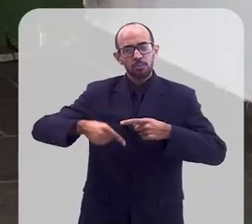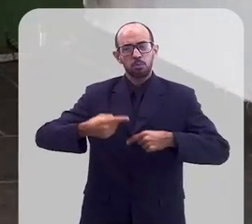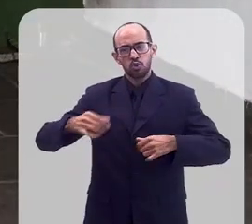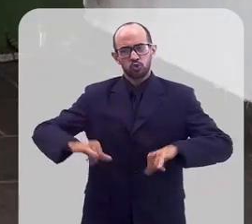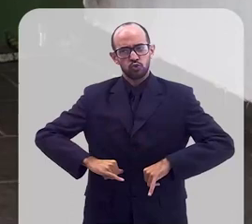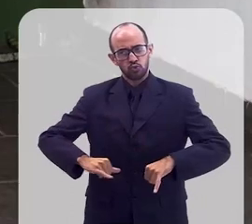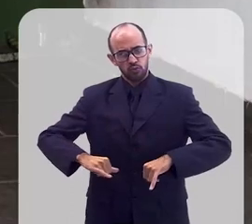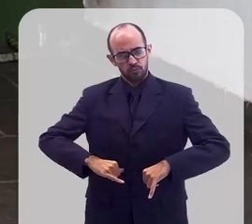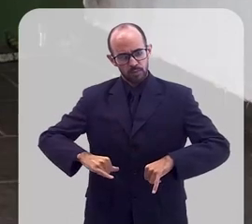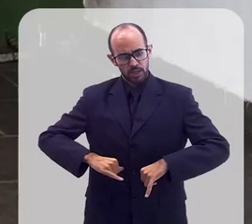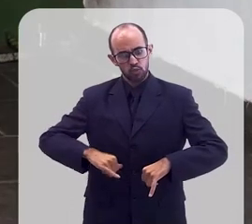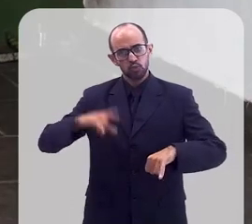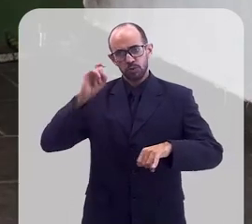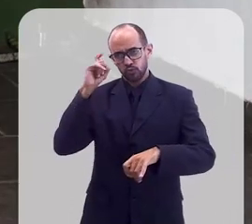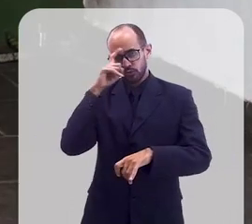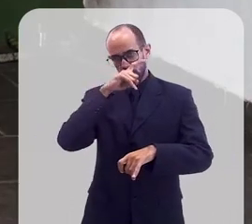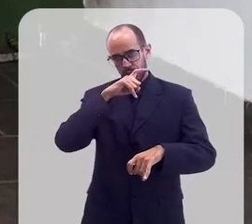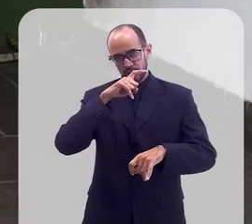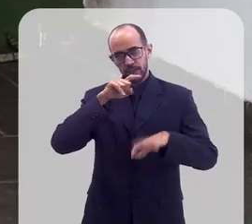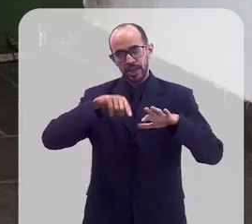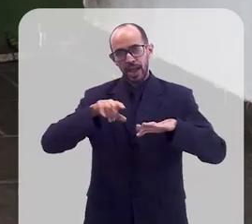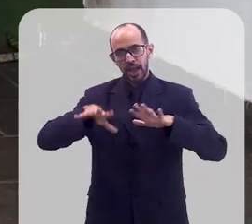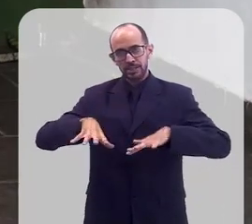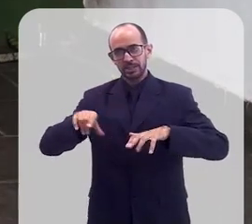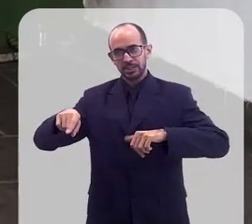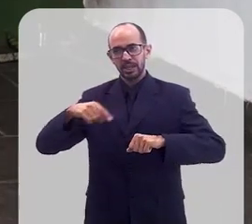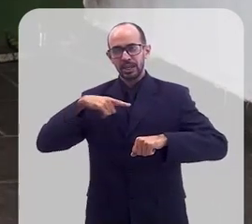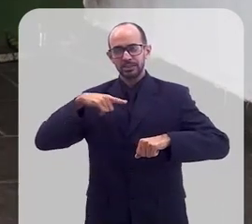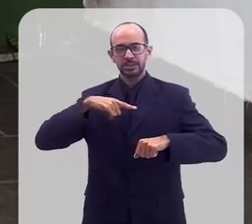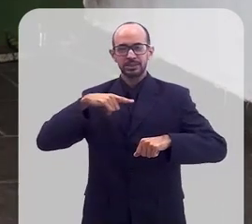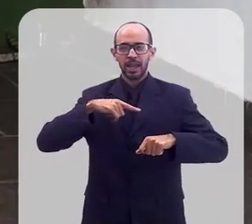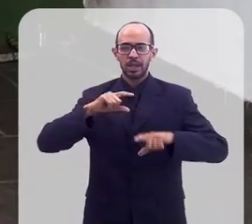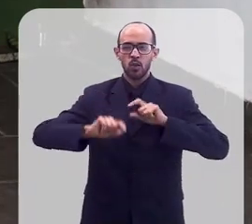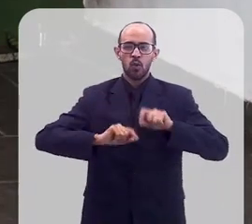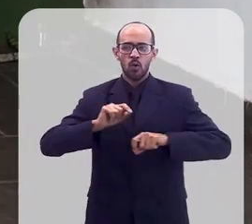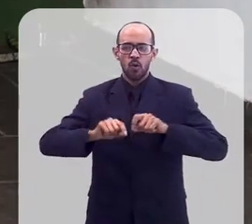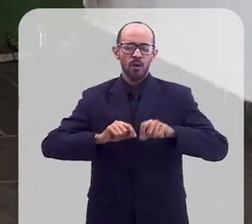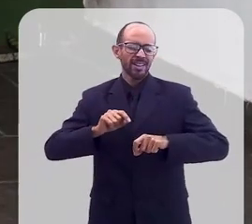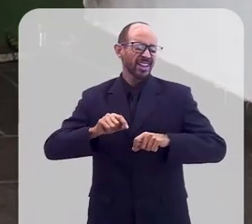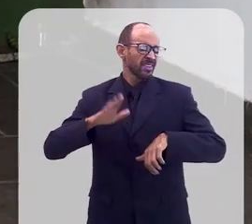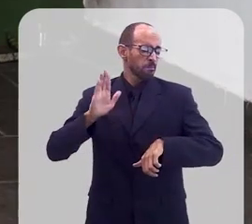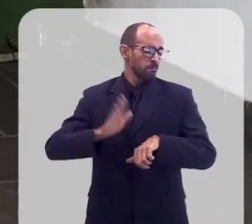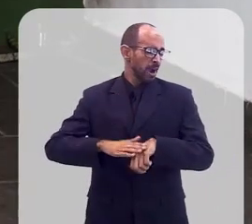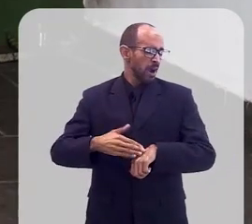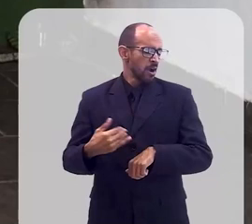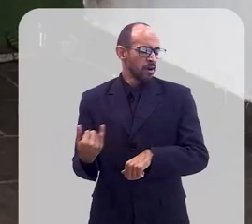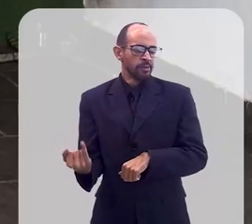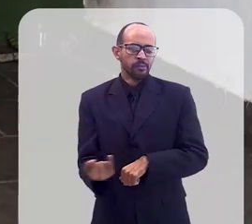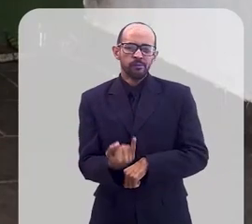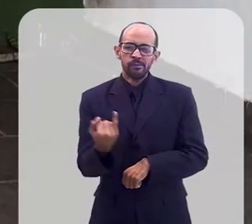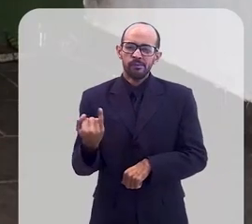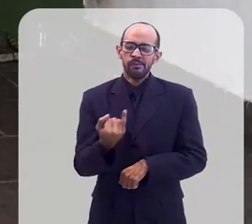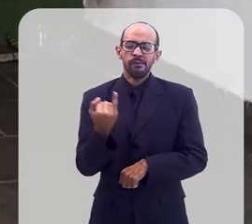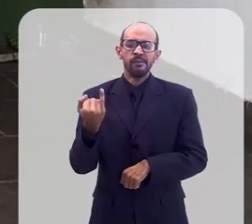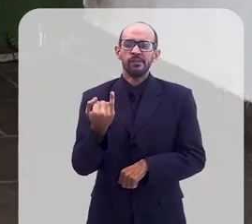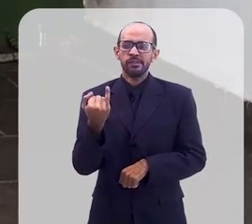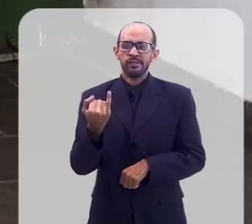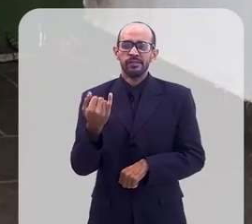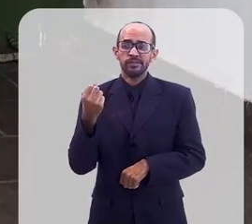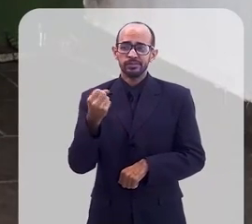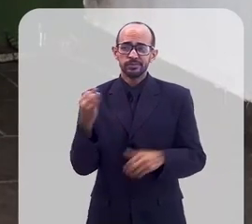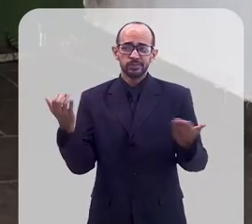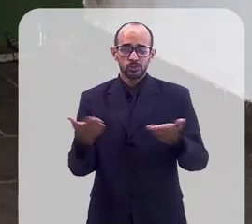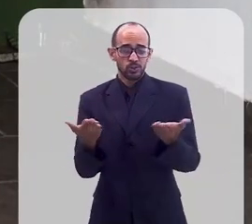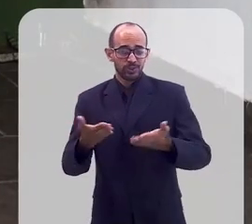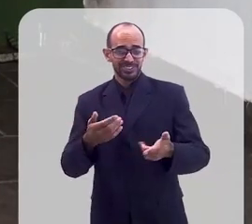uma dificuldade. E é o que elas têm de mais precioso. Né? Se hoje elas